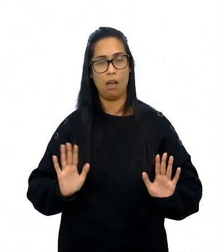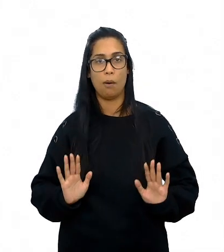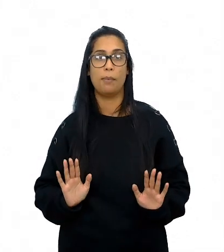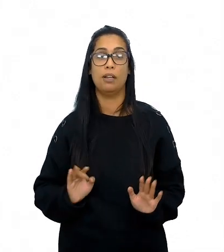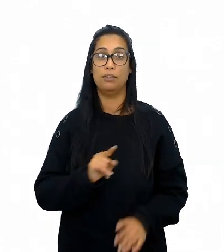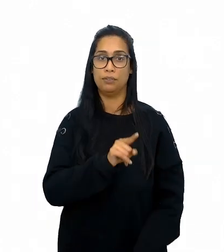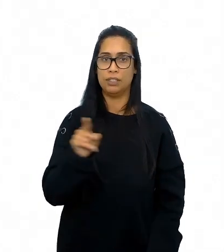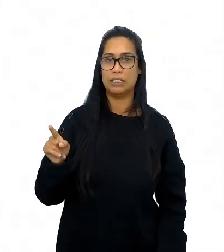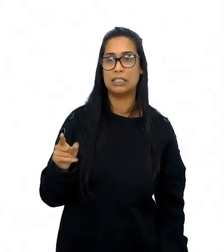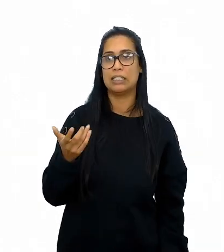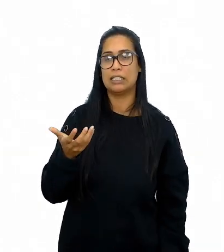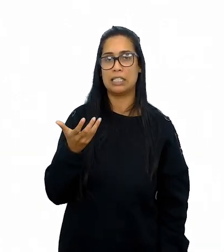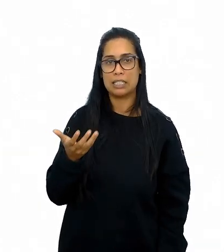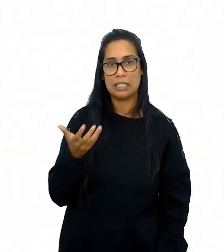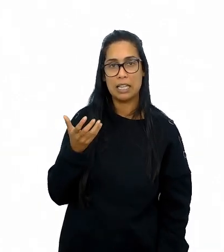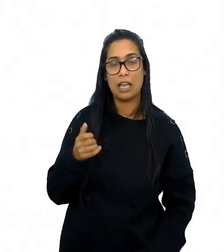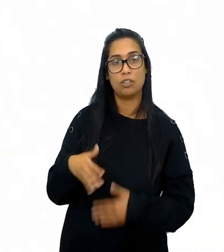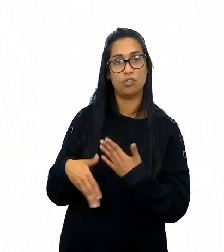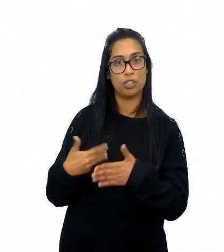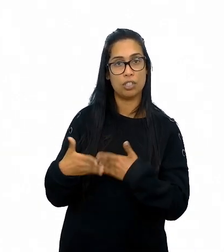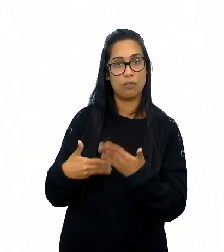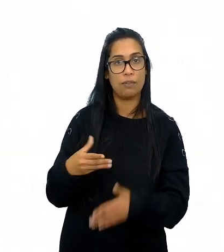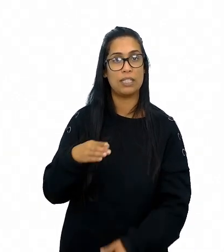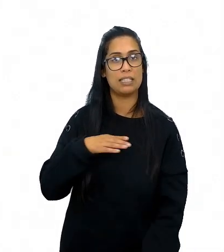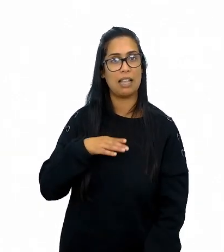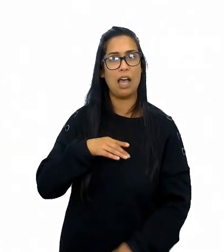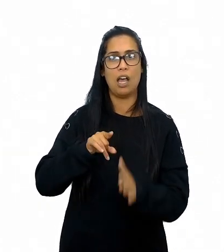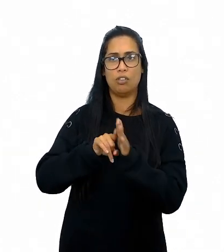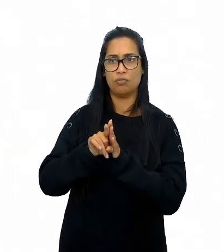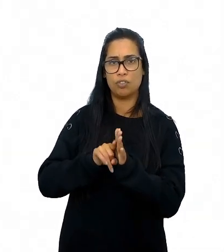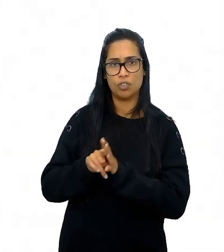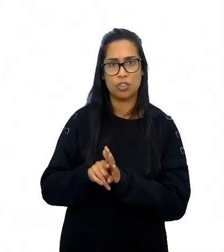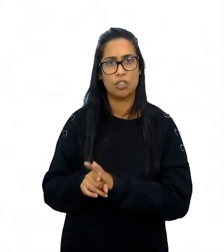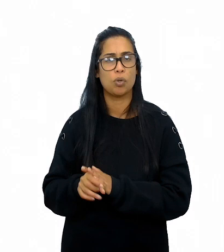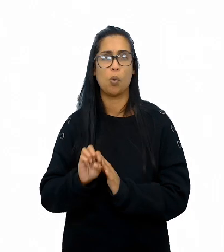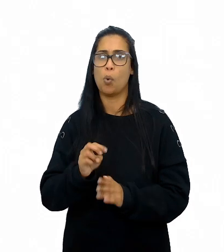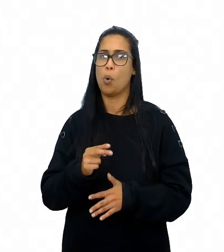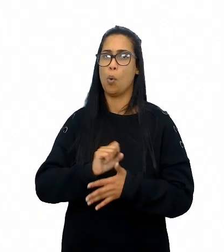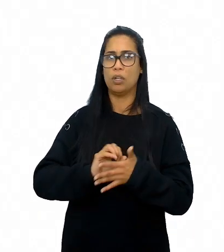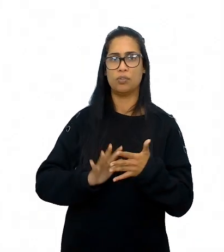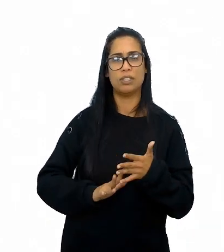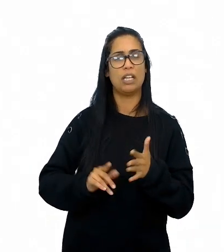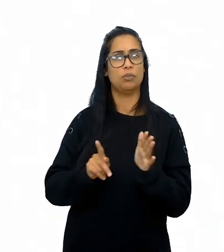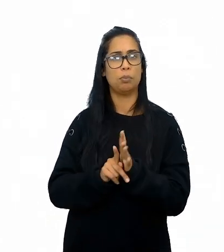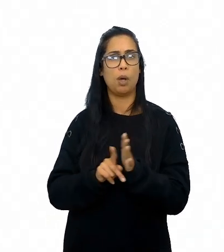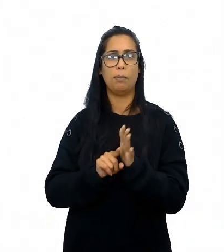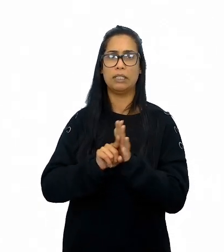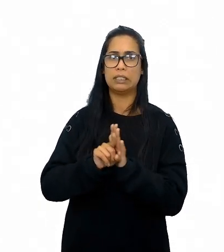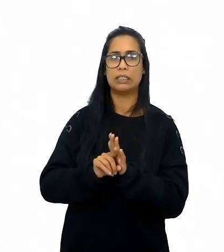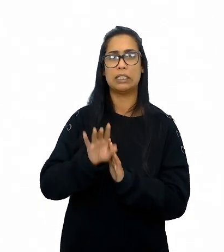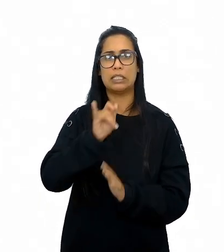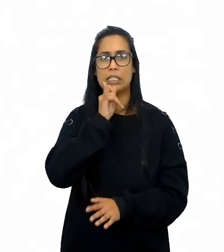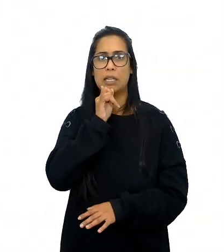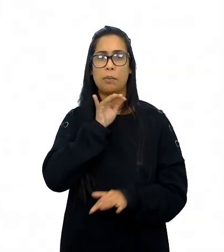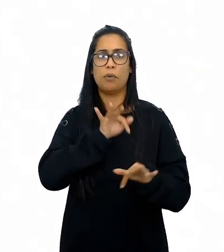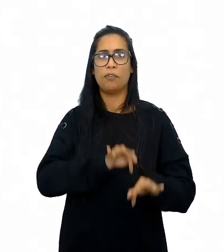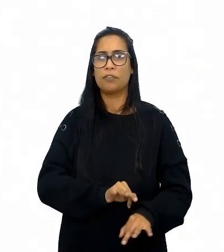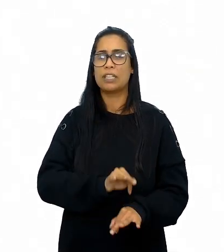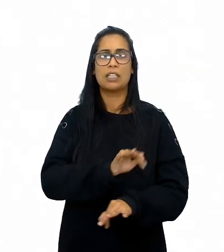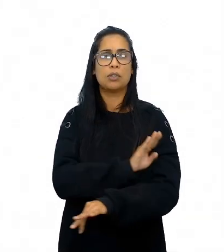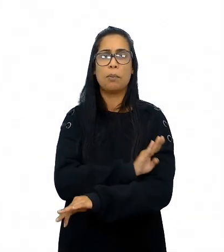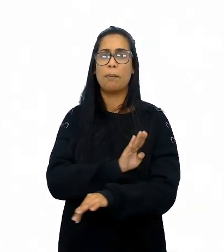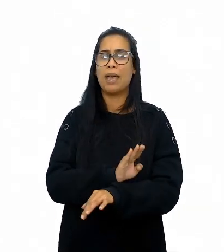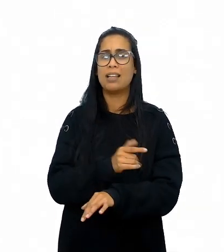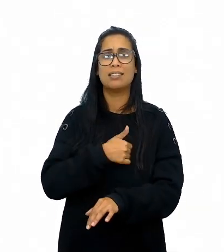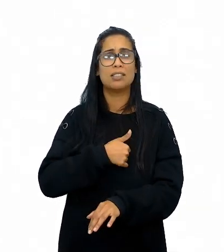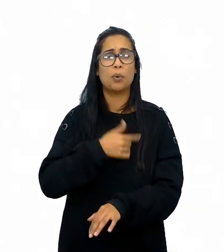vocês decidirem, optarem por desenvolver uma atividade investigativa, e aí chegar no final do bimestre, poxa, não dou conta,